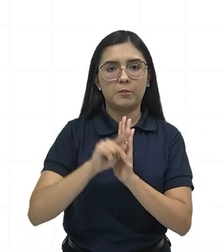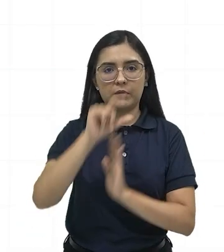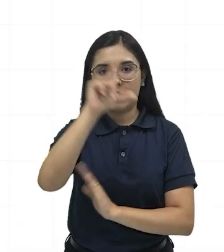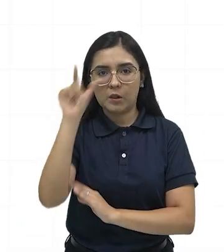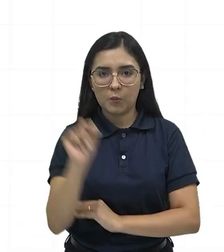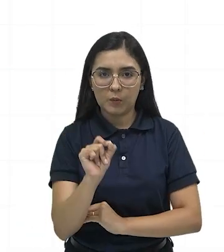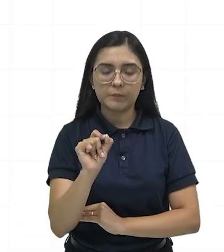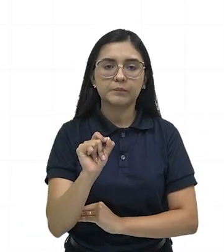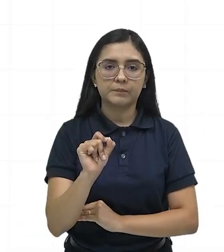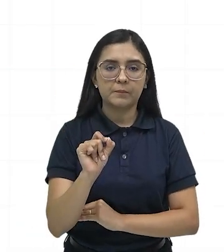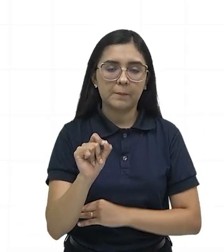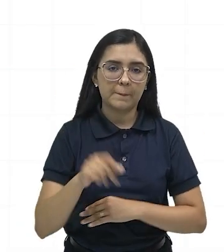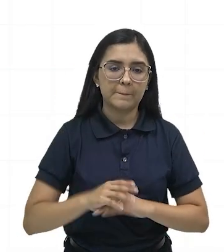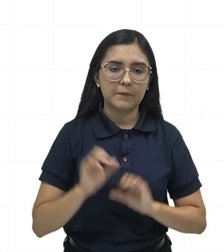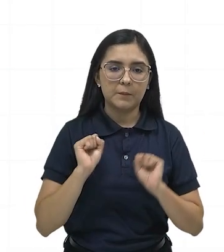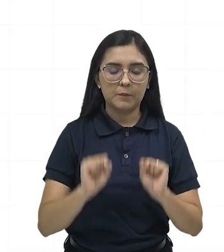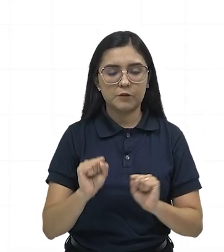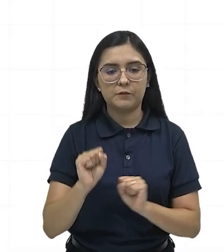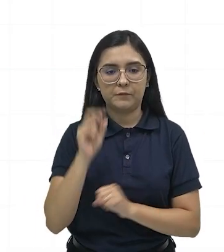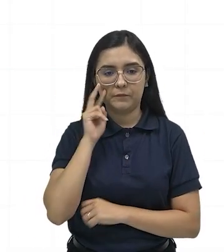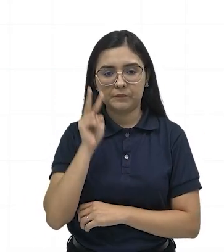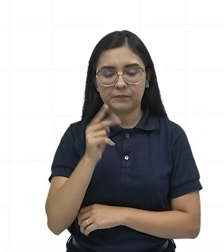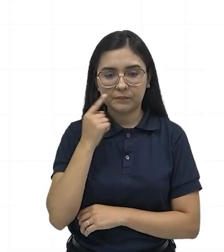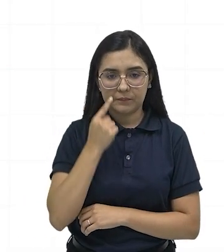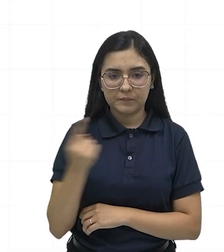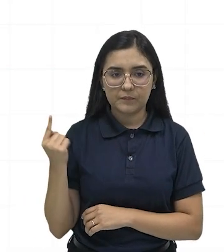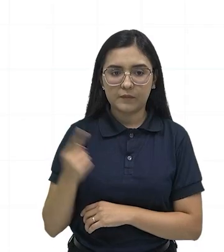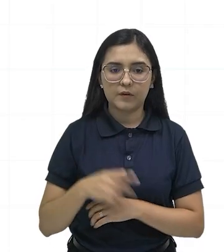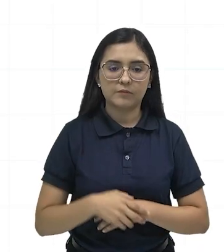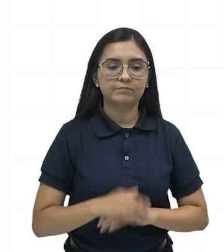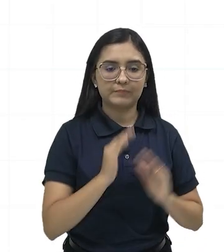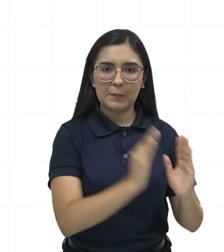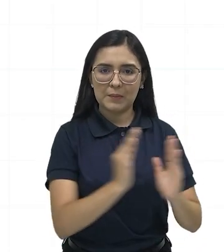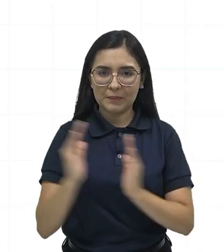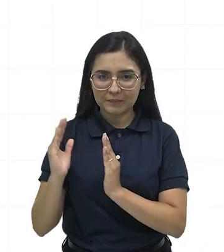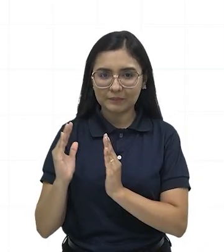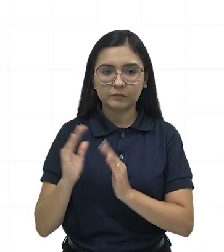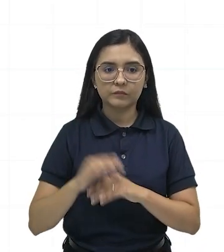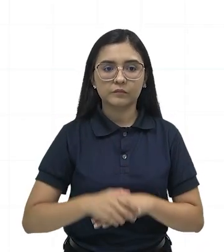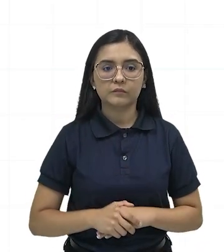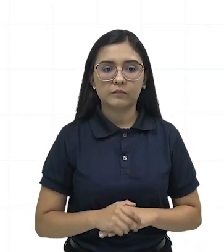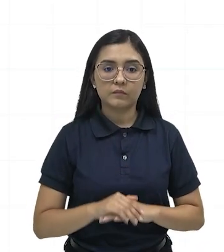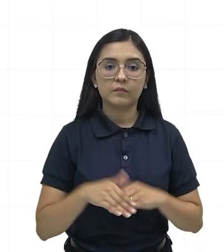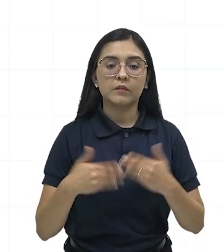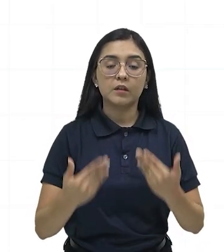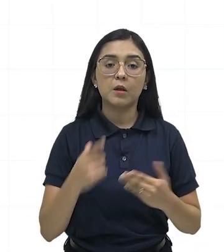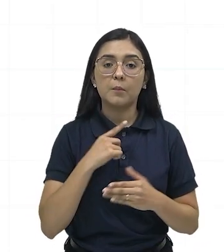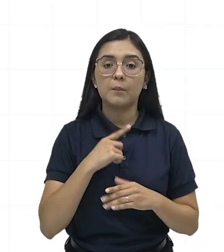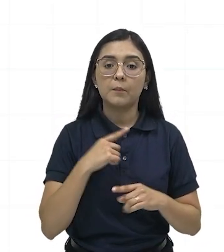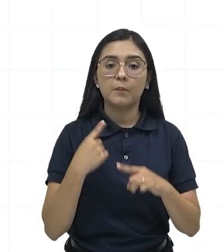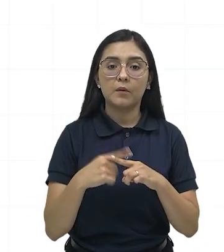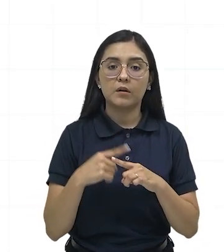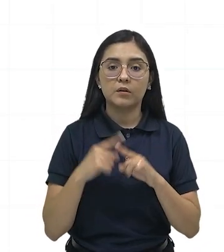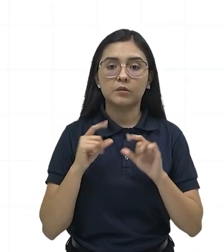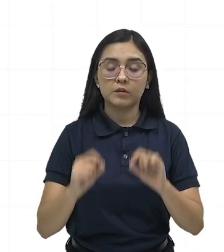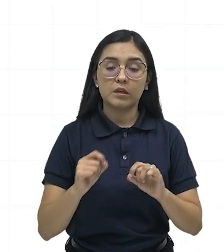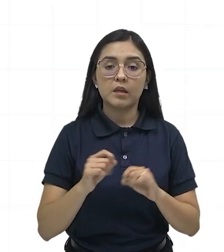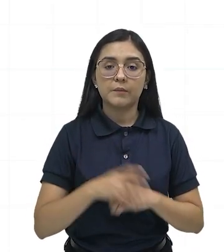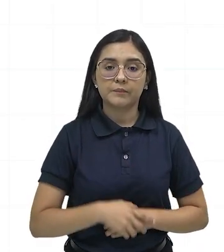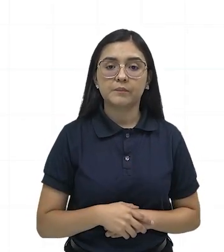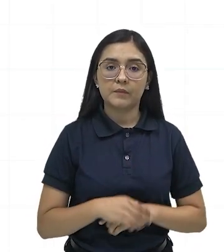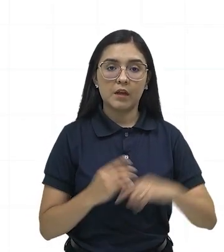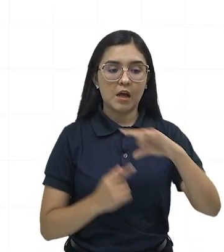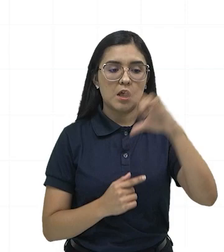a gente pode ver aí na nossa próxima cartela. Em função do ângulo de incidência da